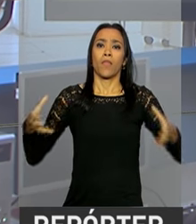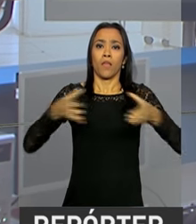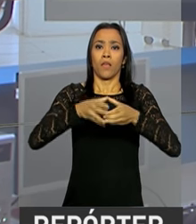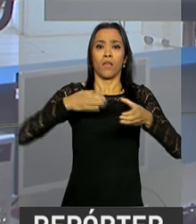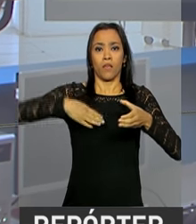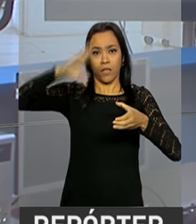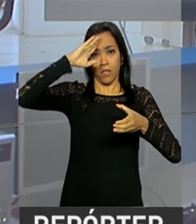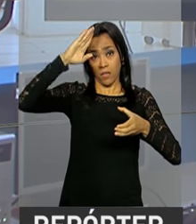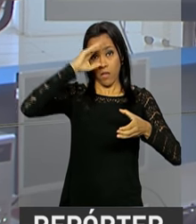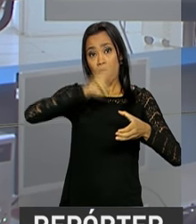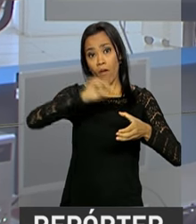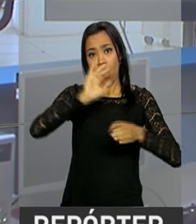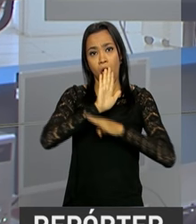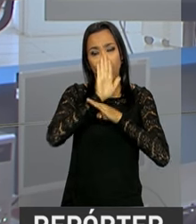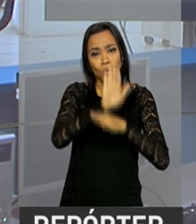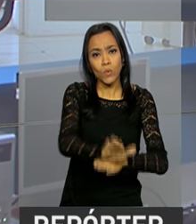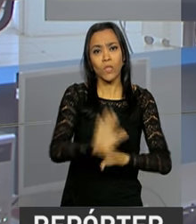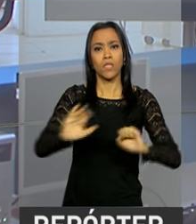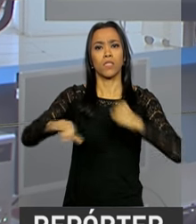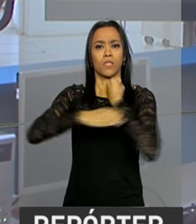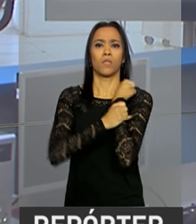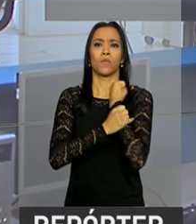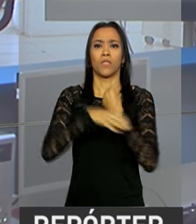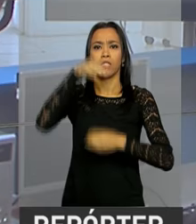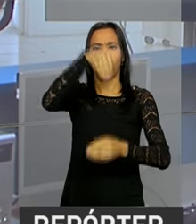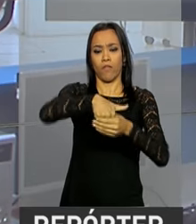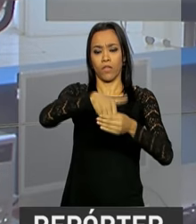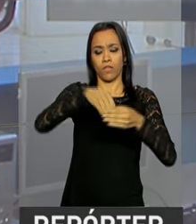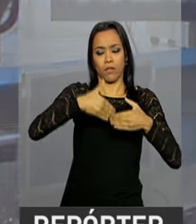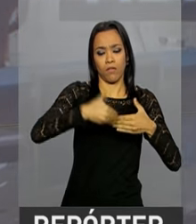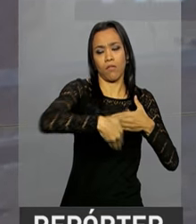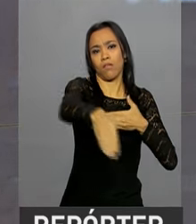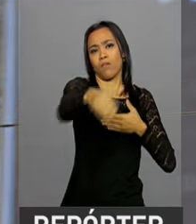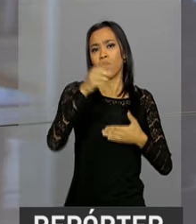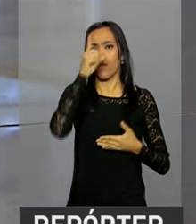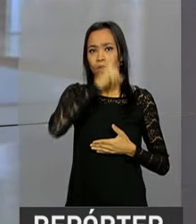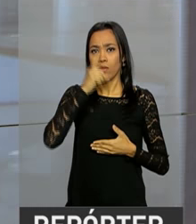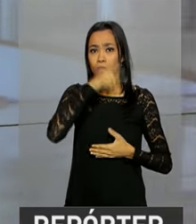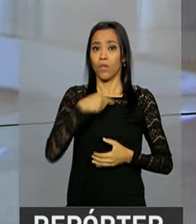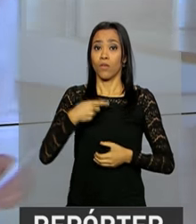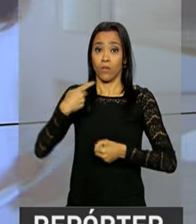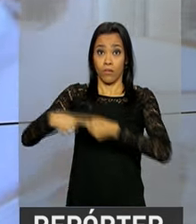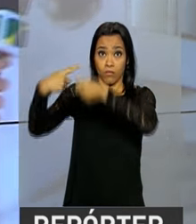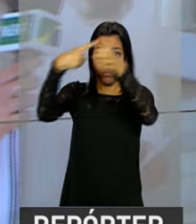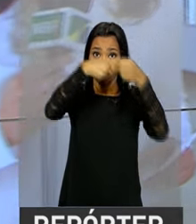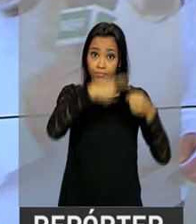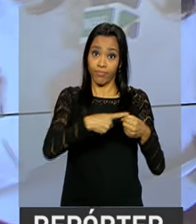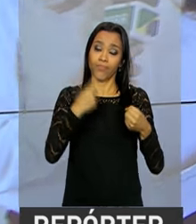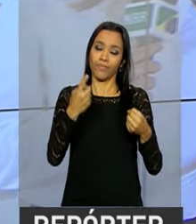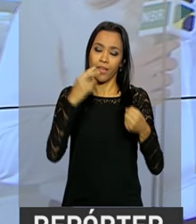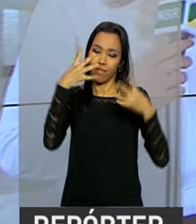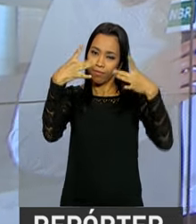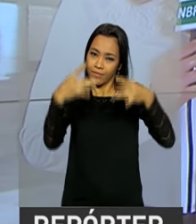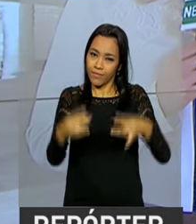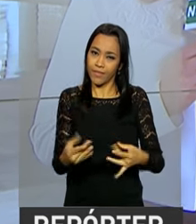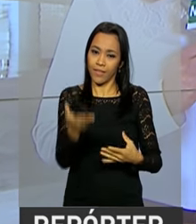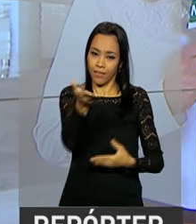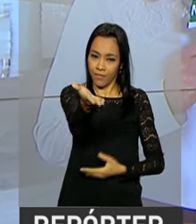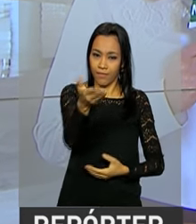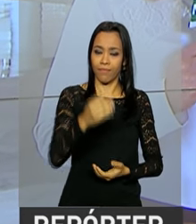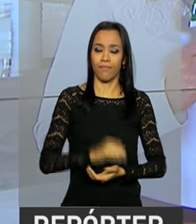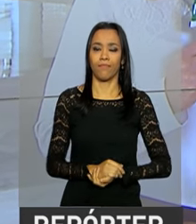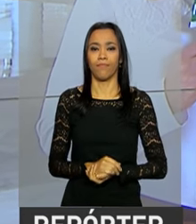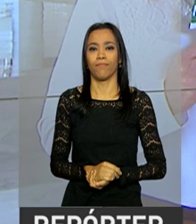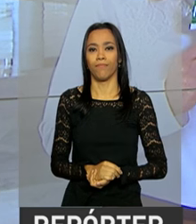vão ajudar na segurança das eleições municipais neste domingo. A repórter Taísa Dias traz pra gente ao vivo as informações.